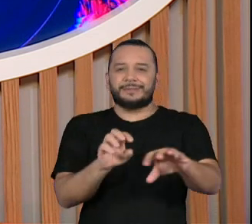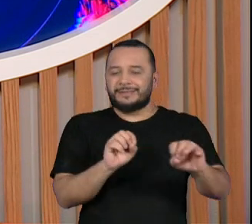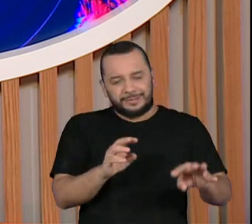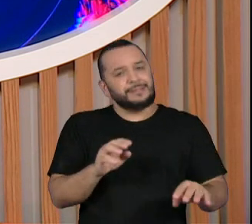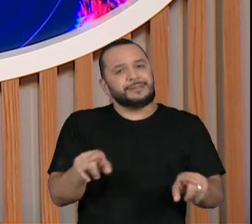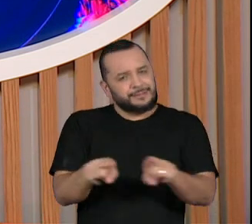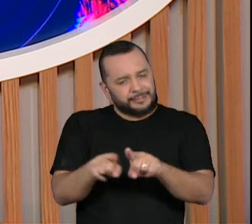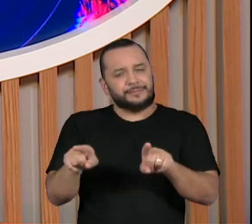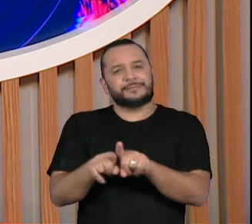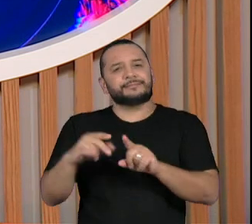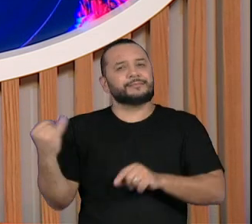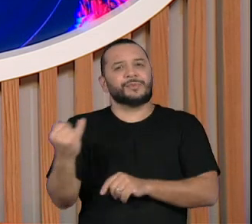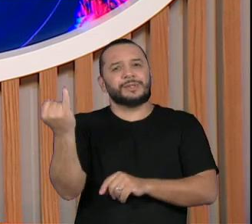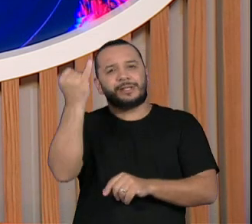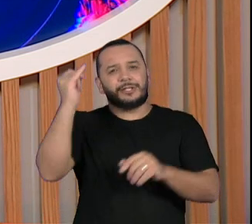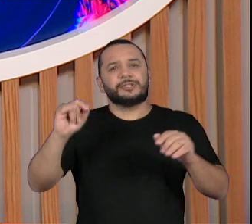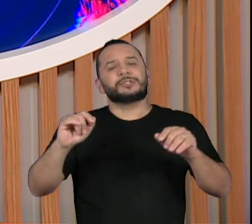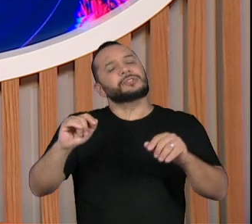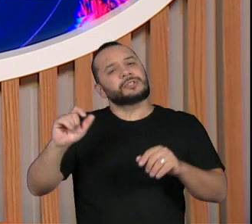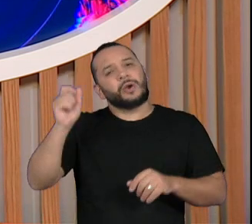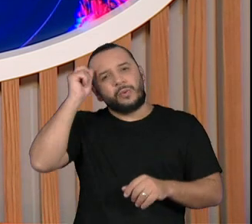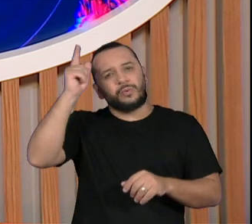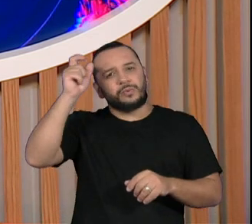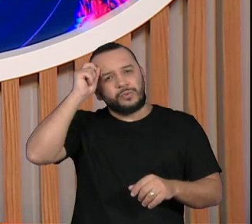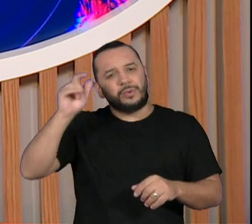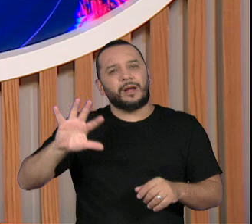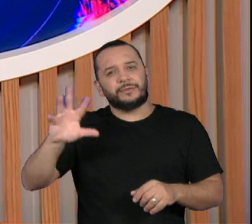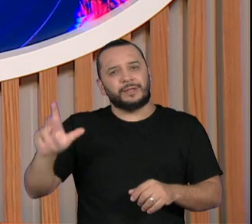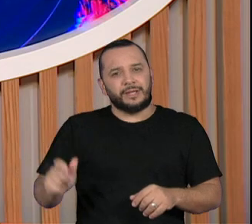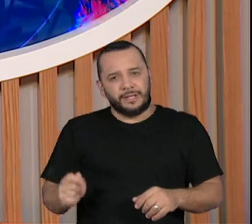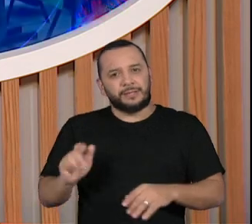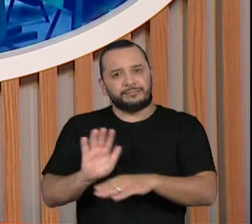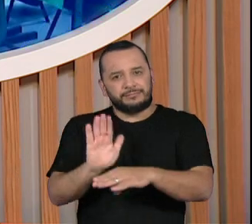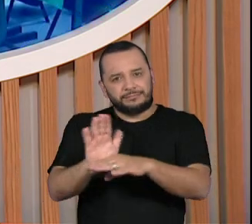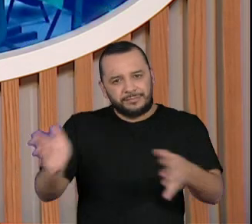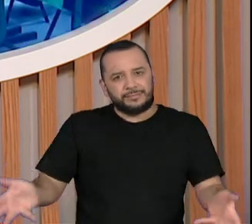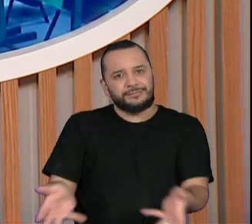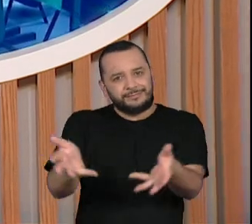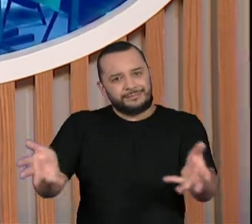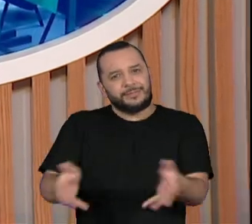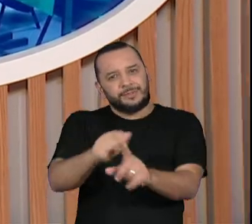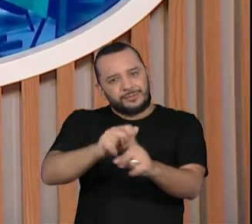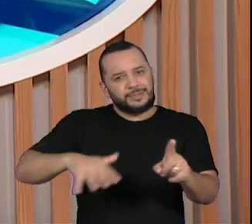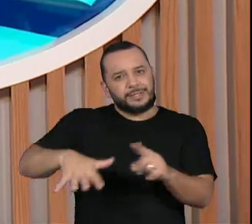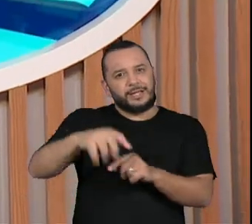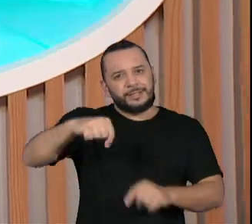o papel fundamental da cultura africana na construção da sociedade brasileira.